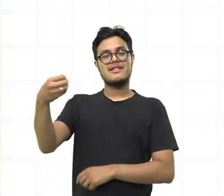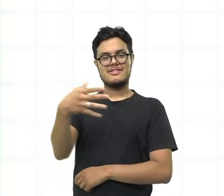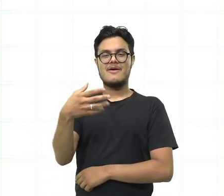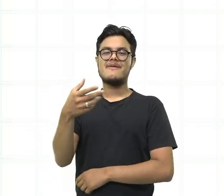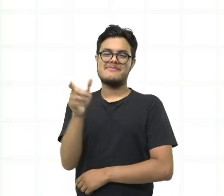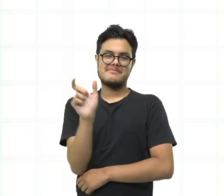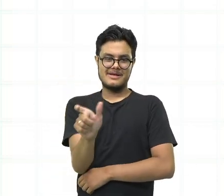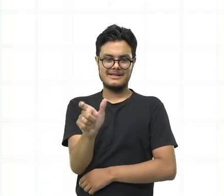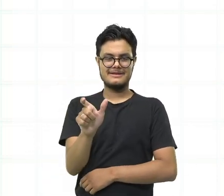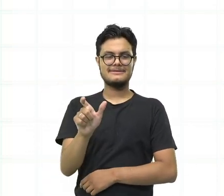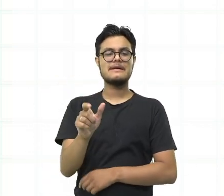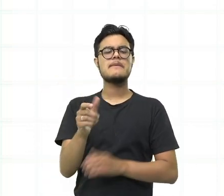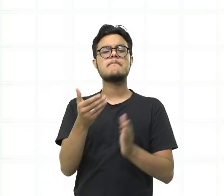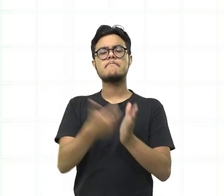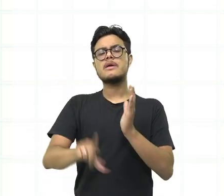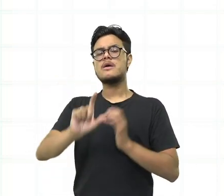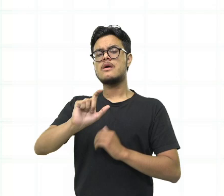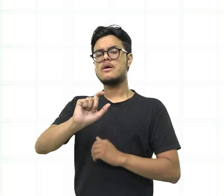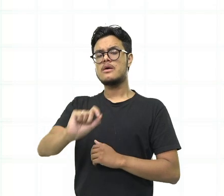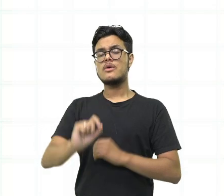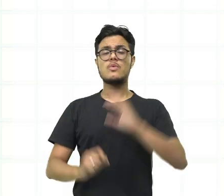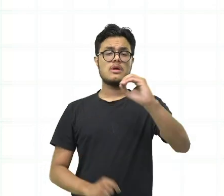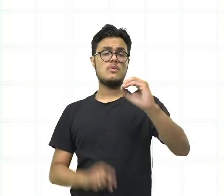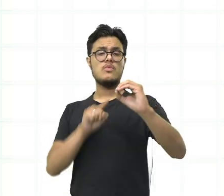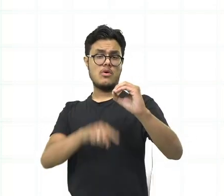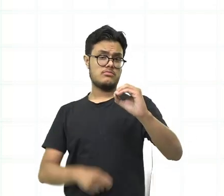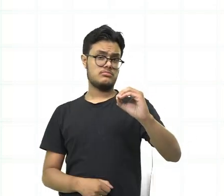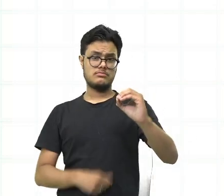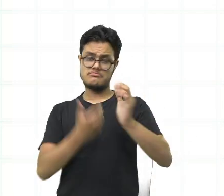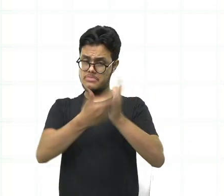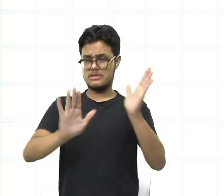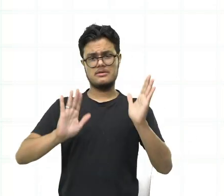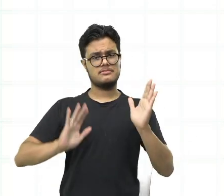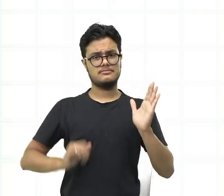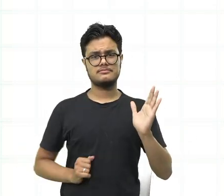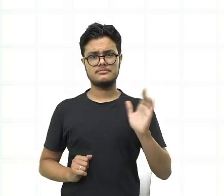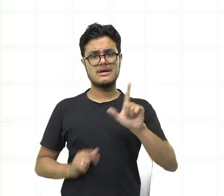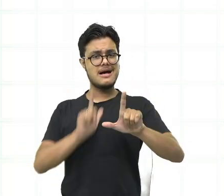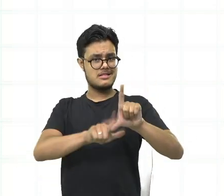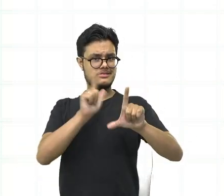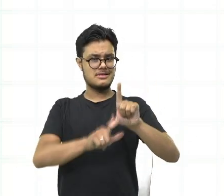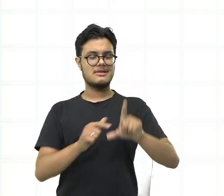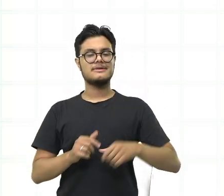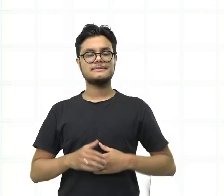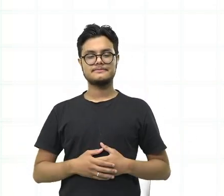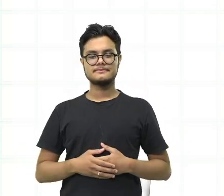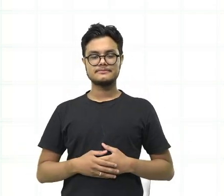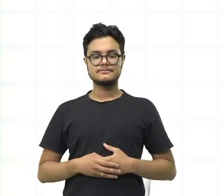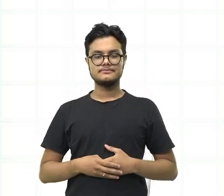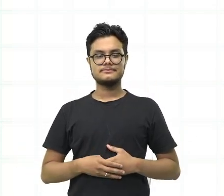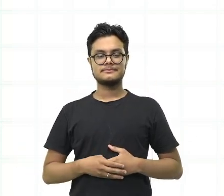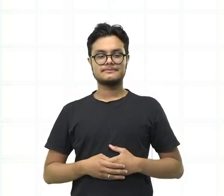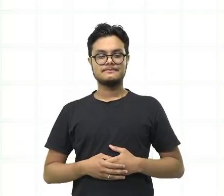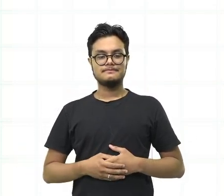o que perdeu aqui? O O, né? O O foi perdido aqui para formar o planalto.